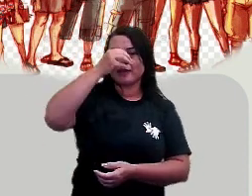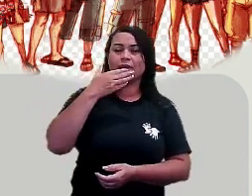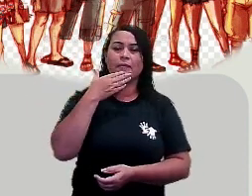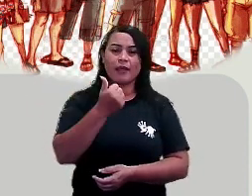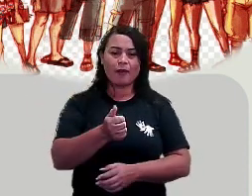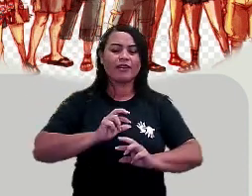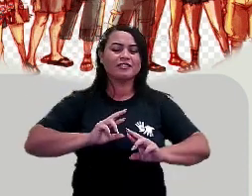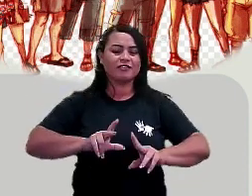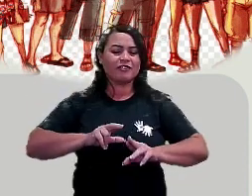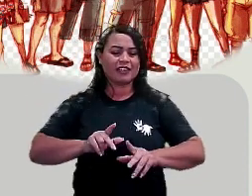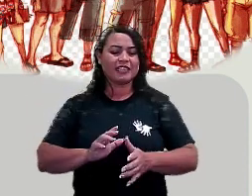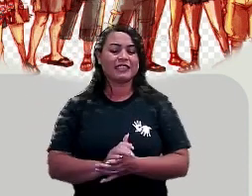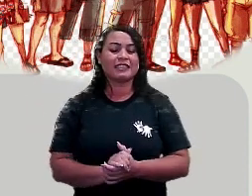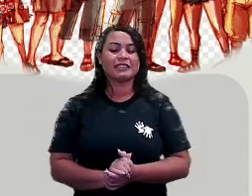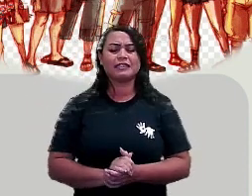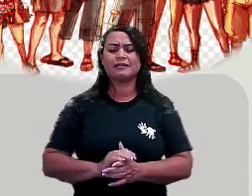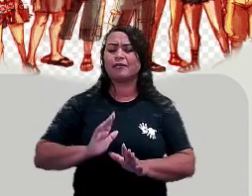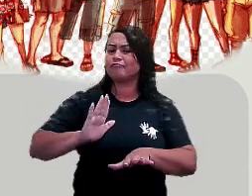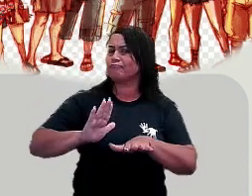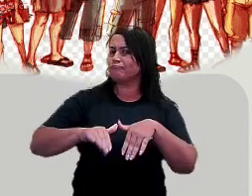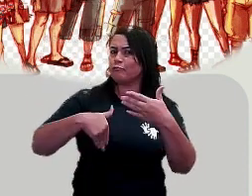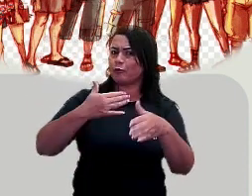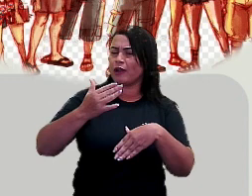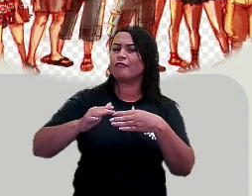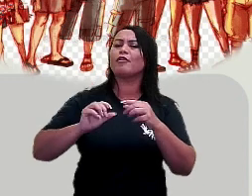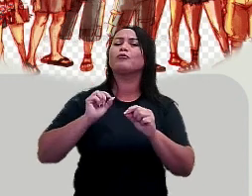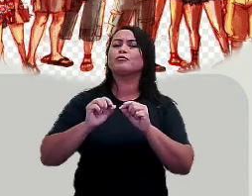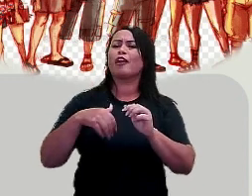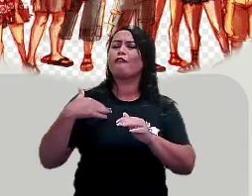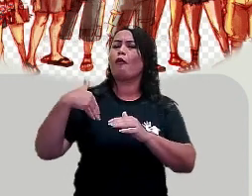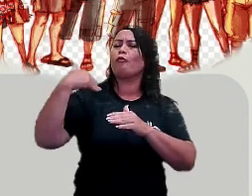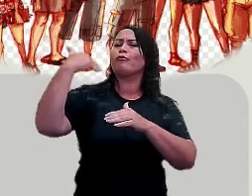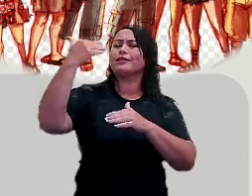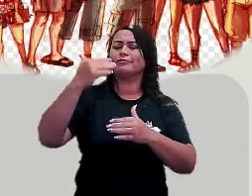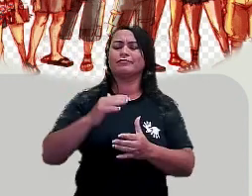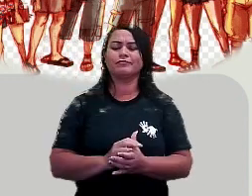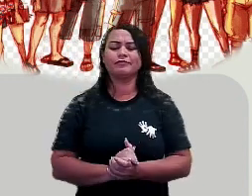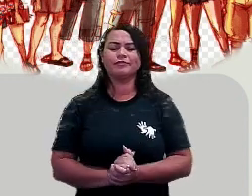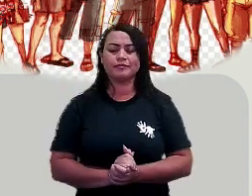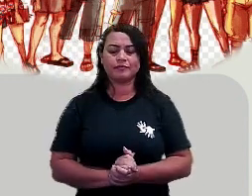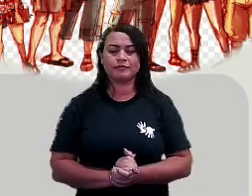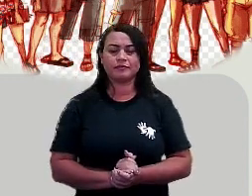as diferenças. E por aí vamos evoluindo.